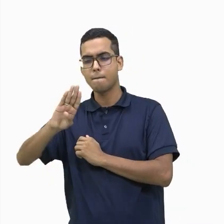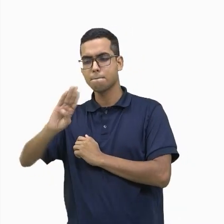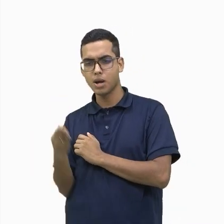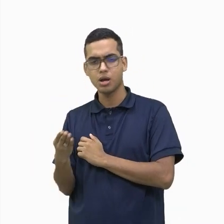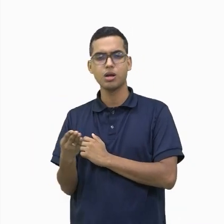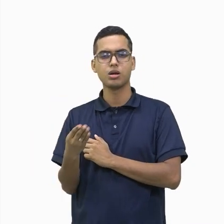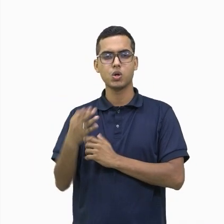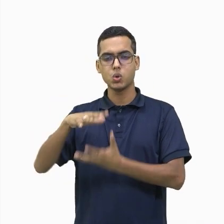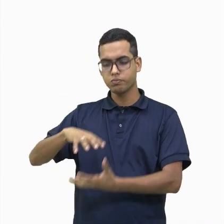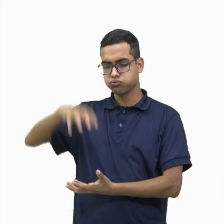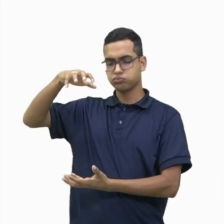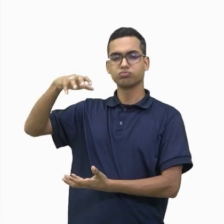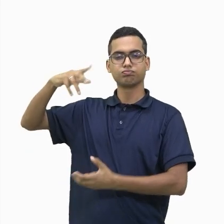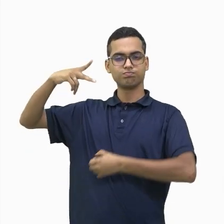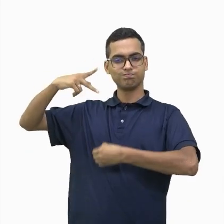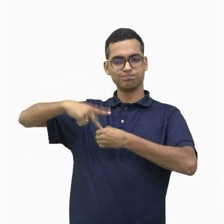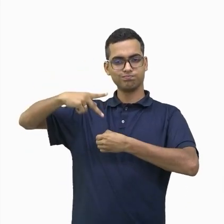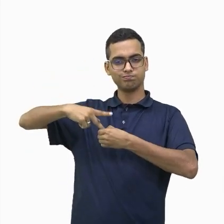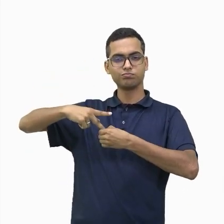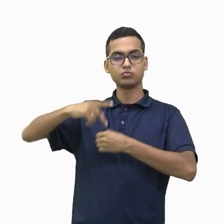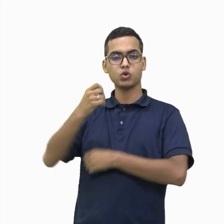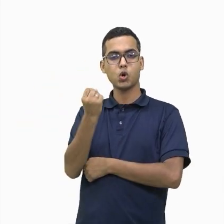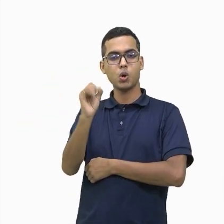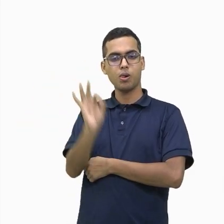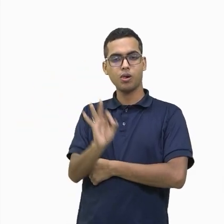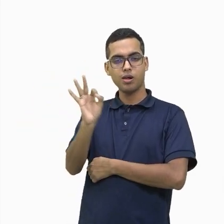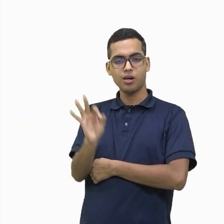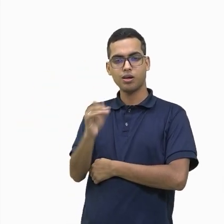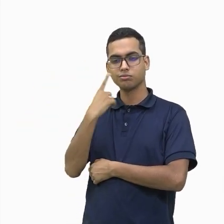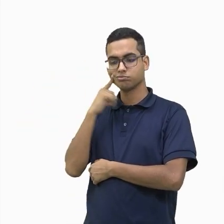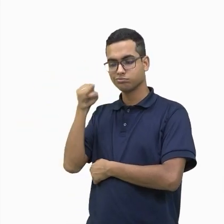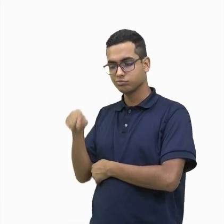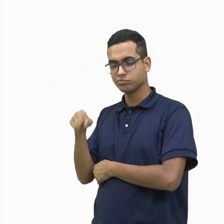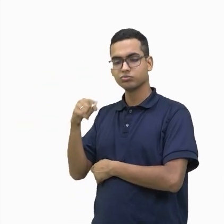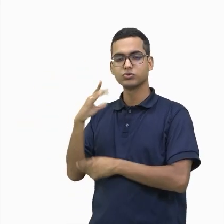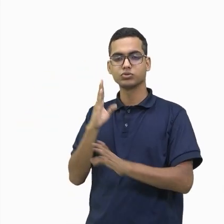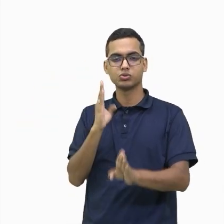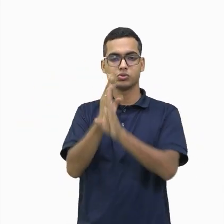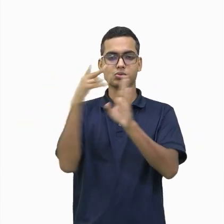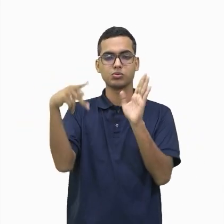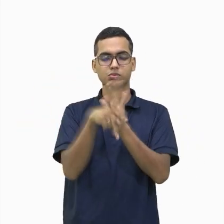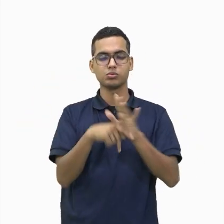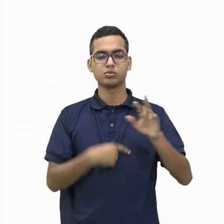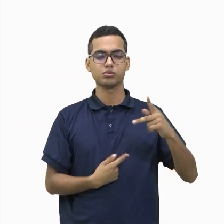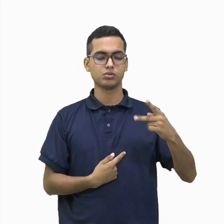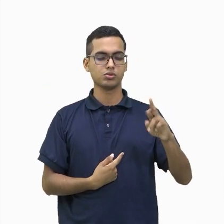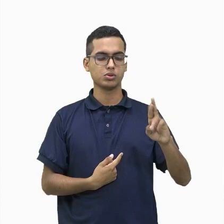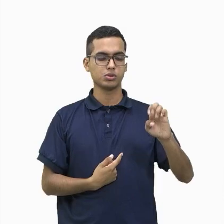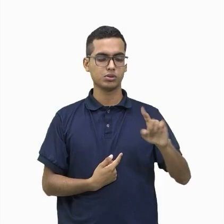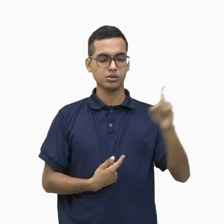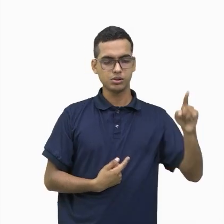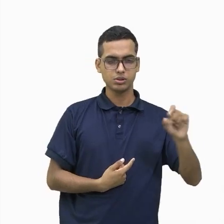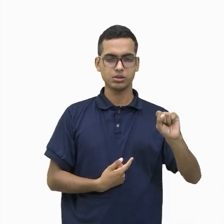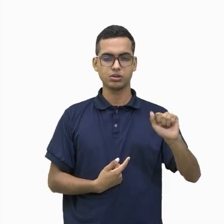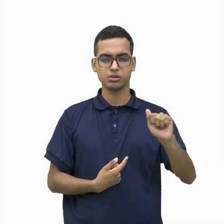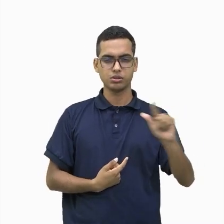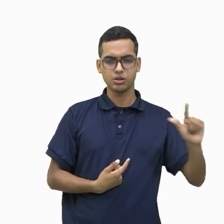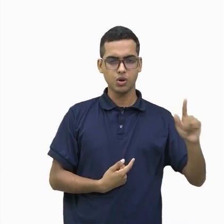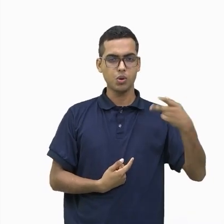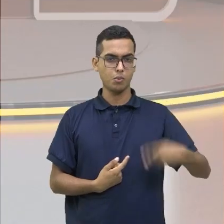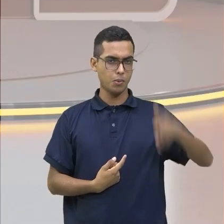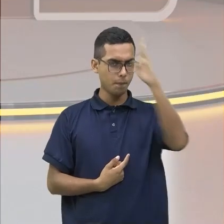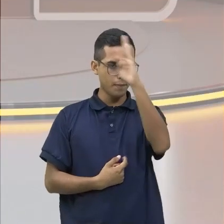petróleo, tá? Agora, 80% delas foi encontrada aí no pré-sal brasileiro. Então, por isso que essa